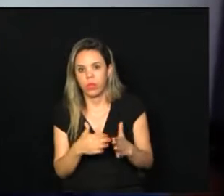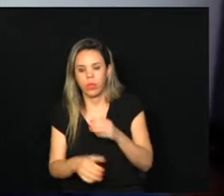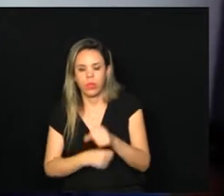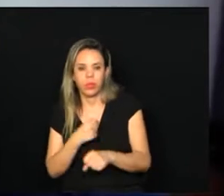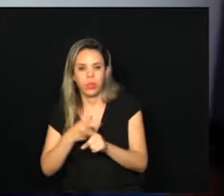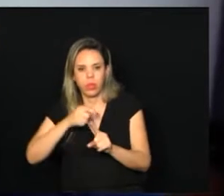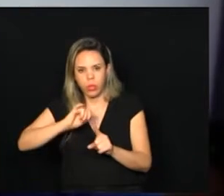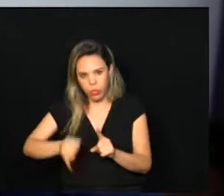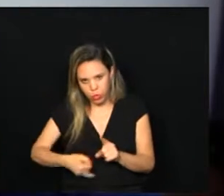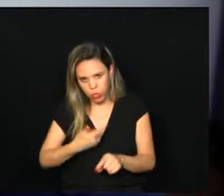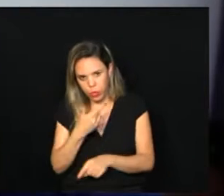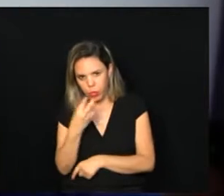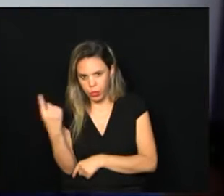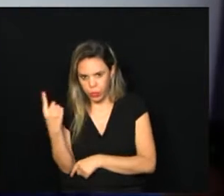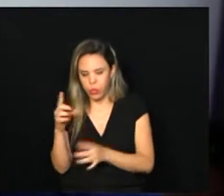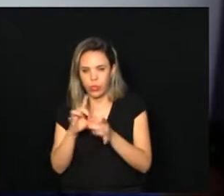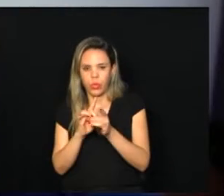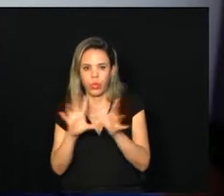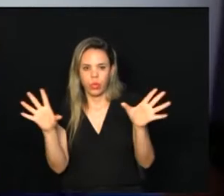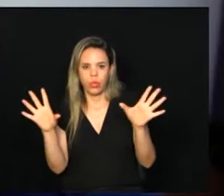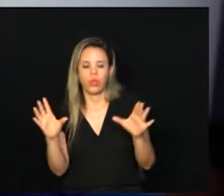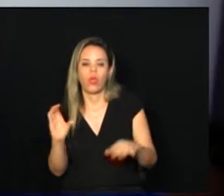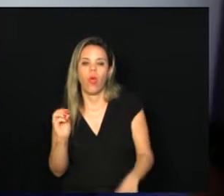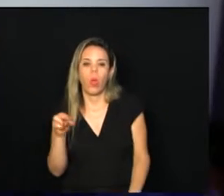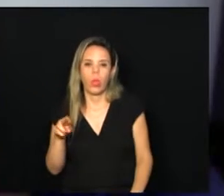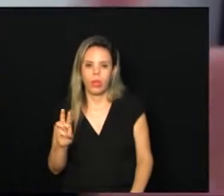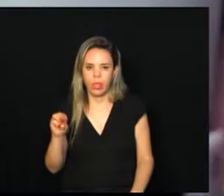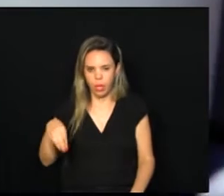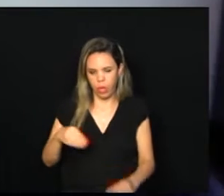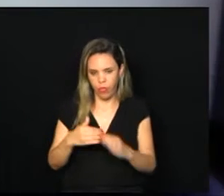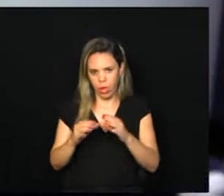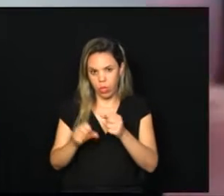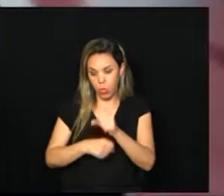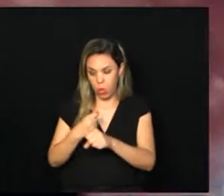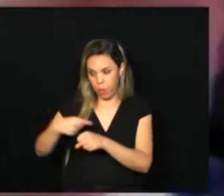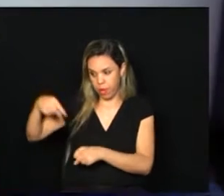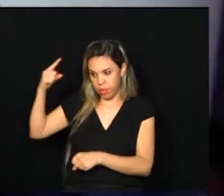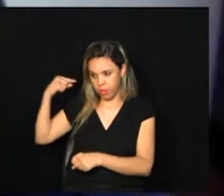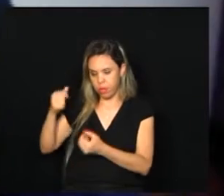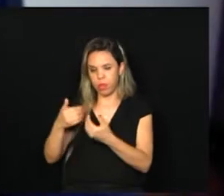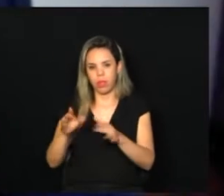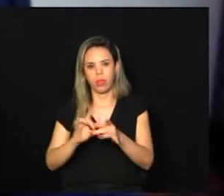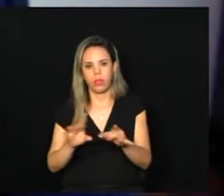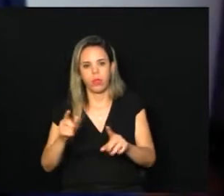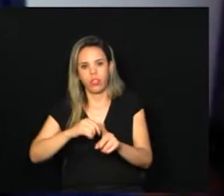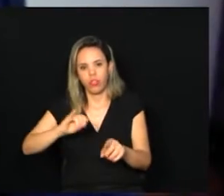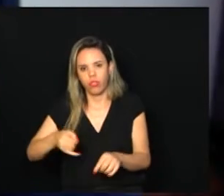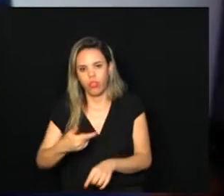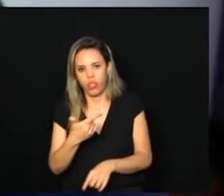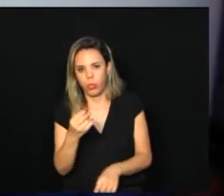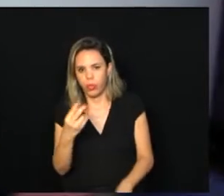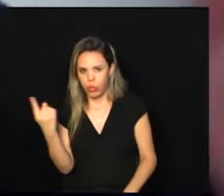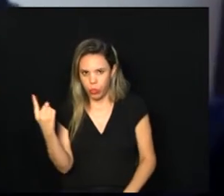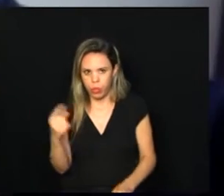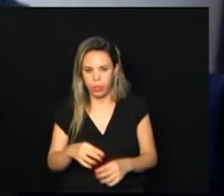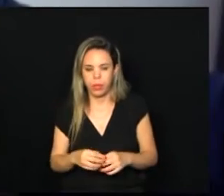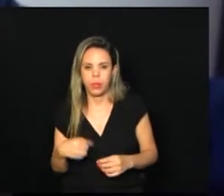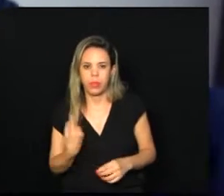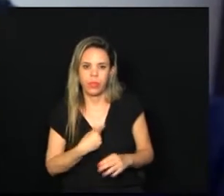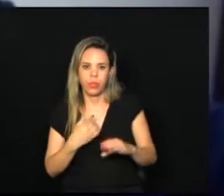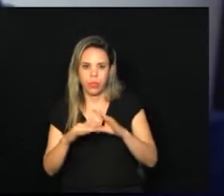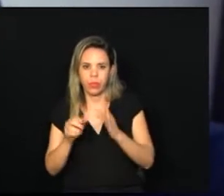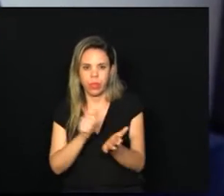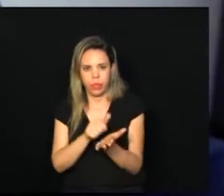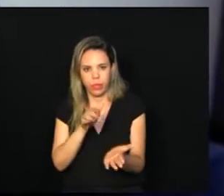em janeiro de 2021, foi liberado pelo CONTRAN o envio das multas do ano passado. Então, em janeiro de 2021, nós enviamos